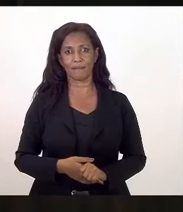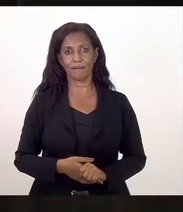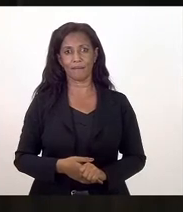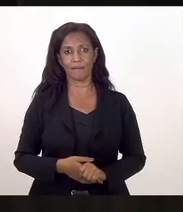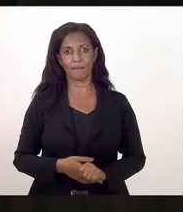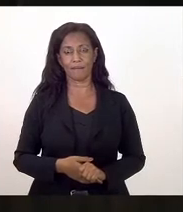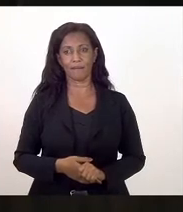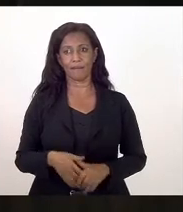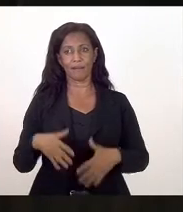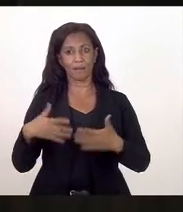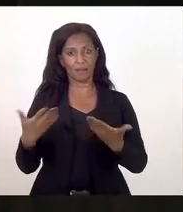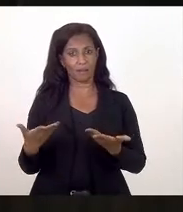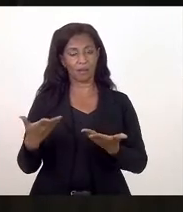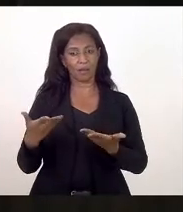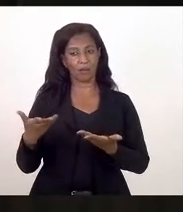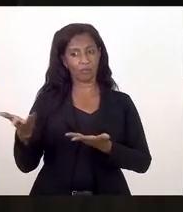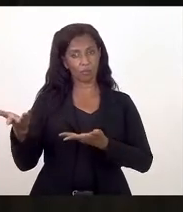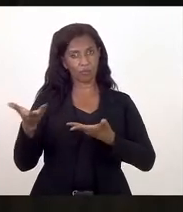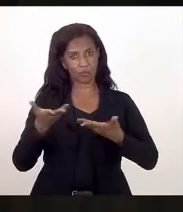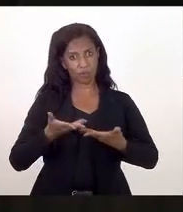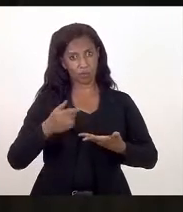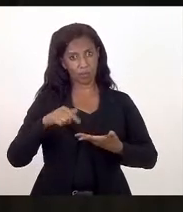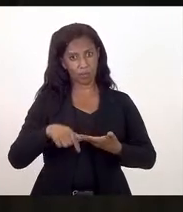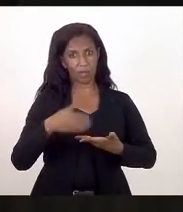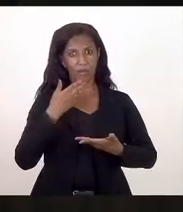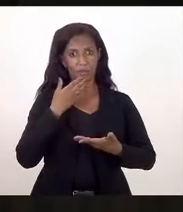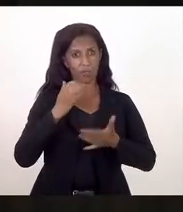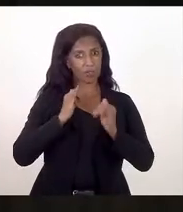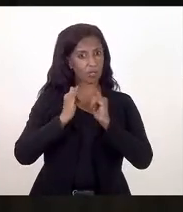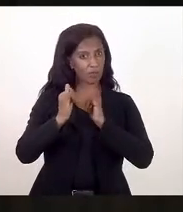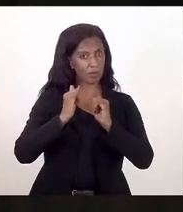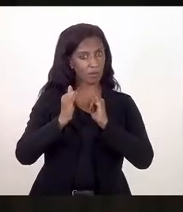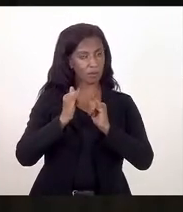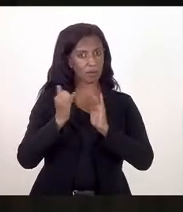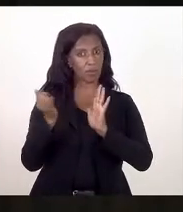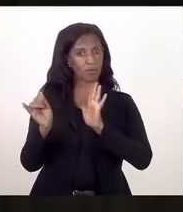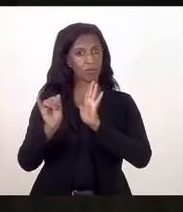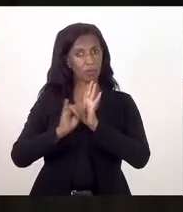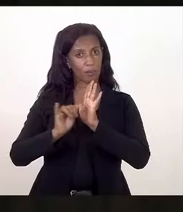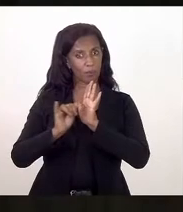vamos chamá-los aqui, pedimos as informações e a gente só publica